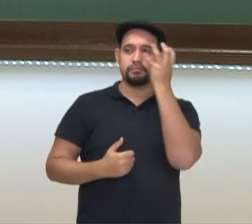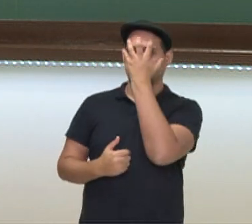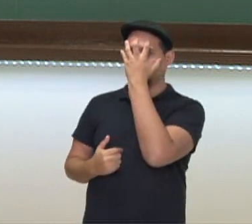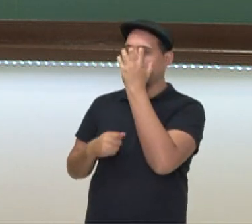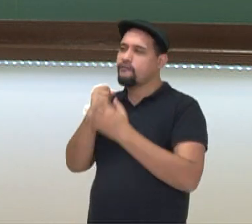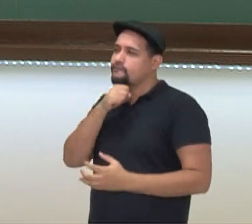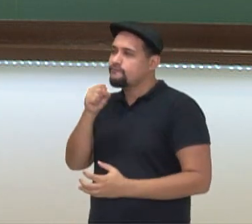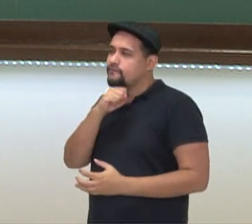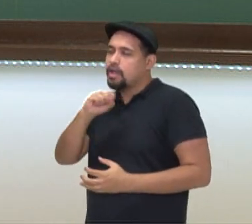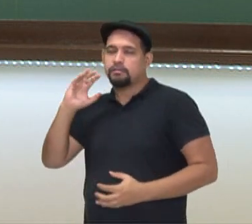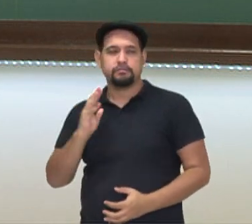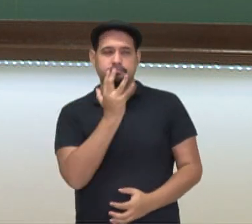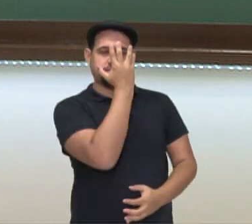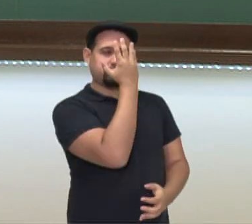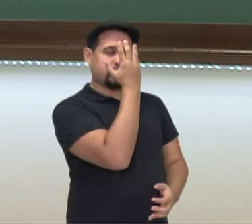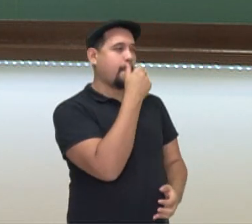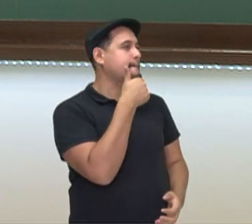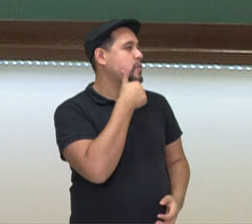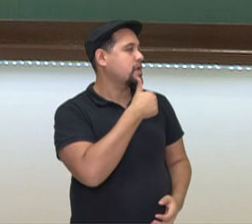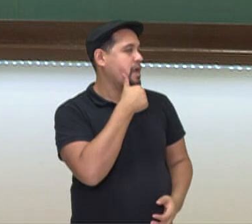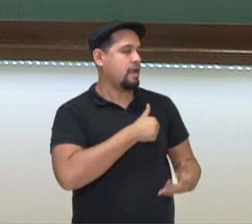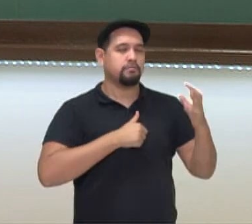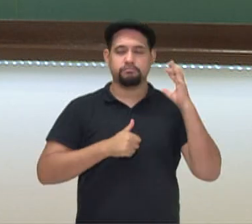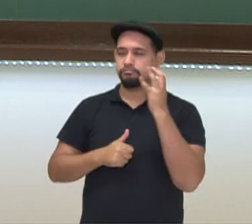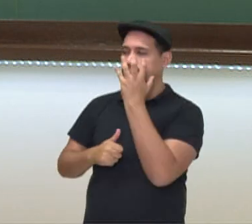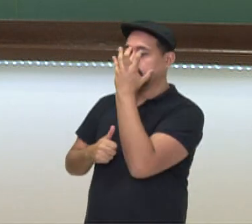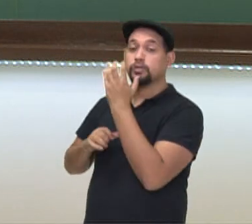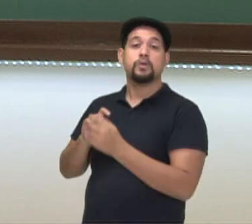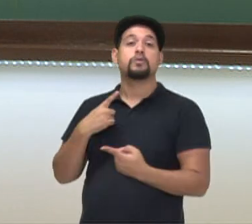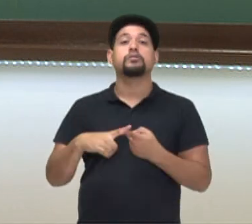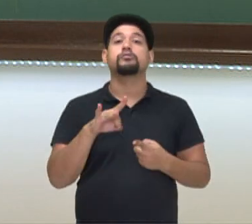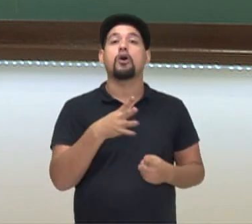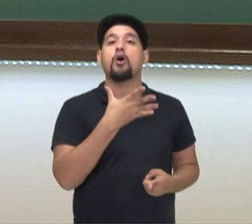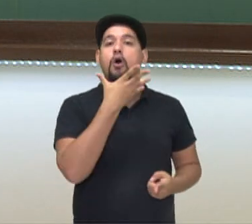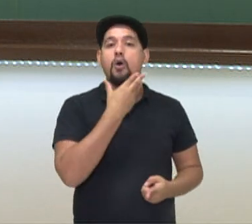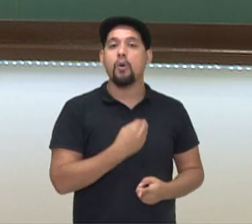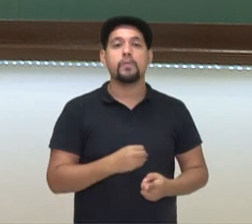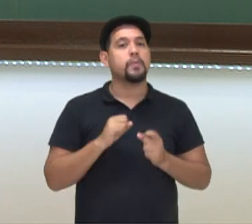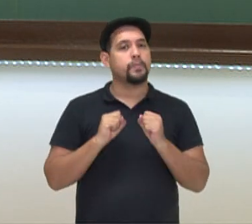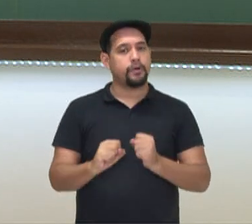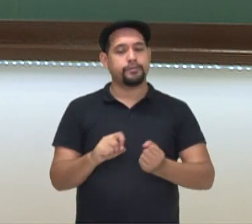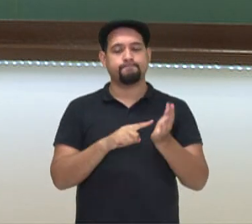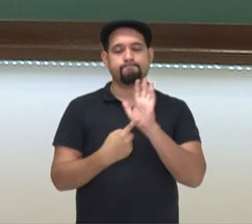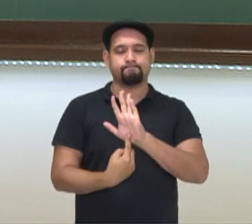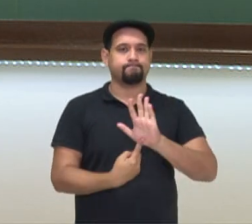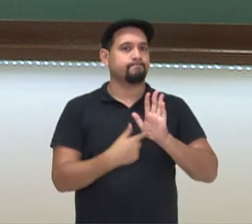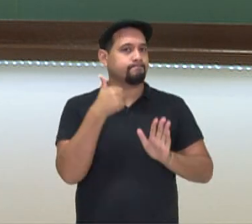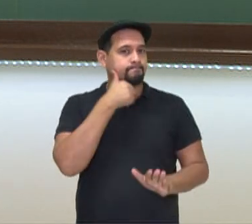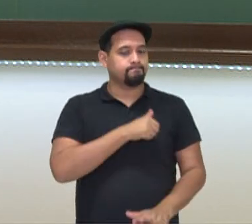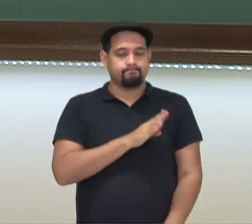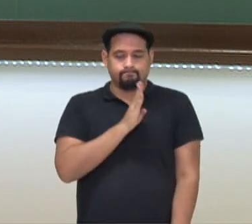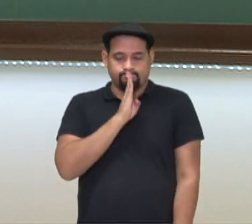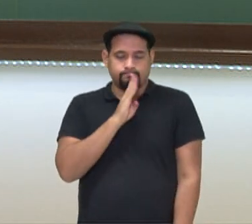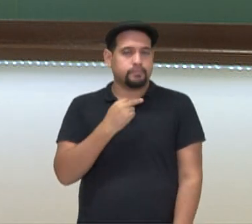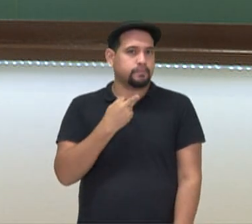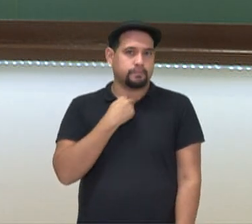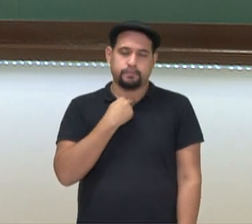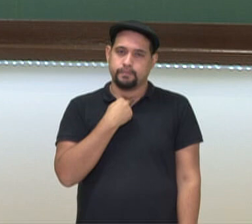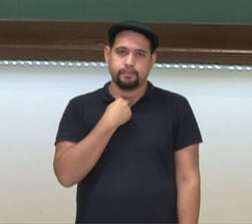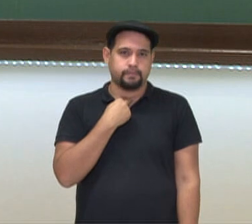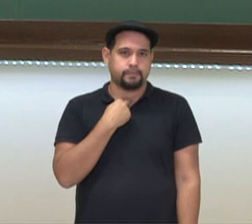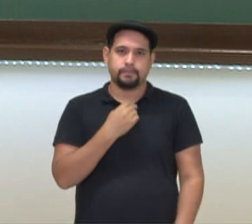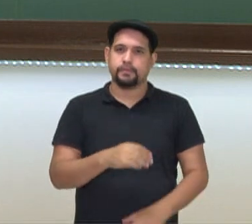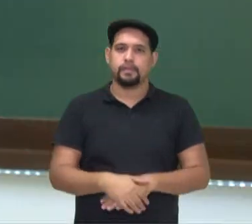fazer o idoso, né? Agora eu vou fazer uma mulher, porque somente os homens podiam se apresentar, as mulheres não eram consideradas